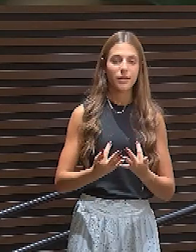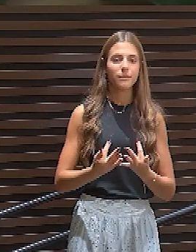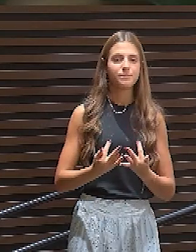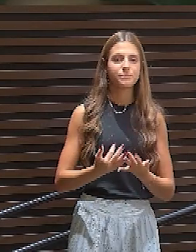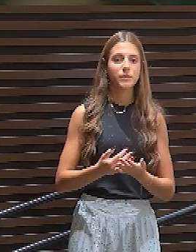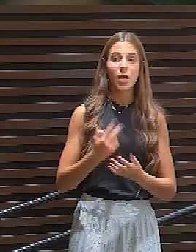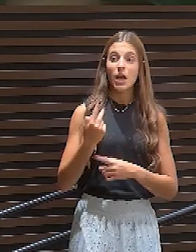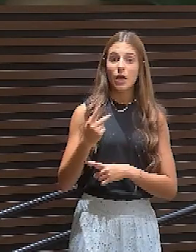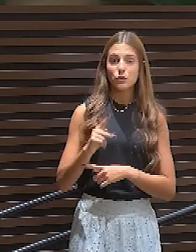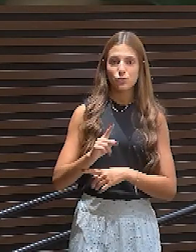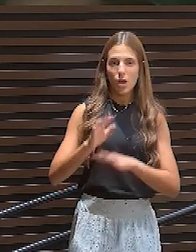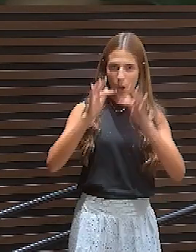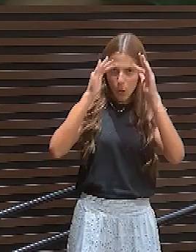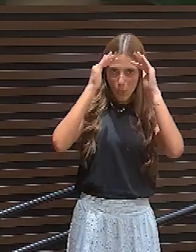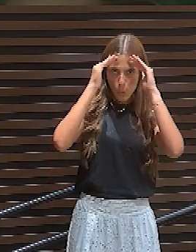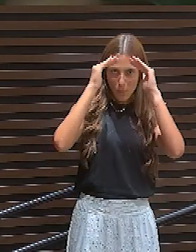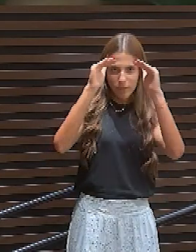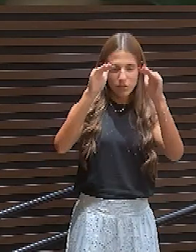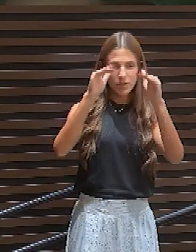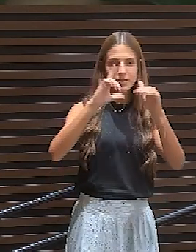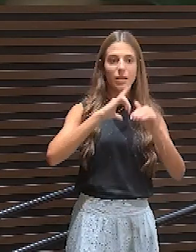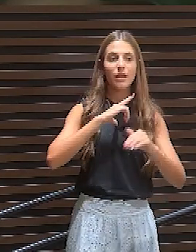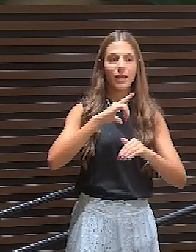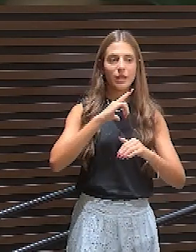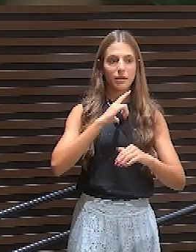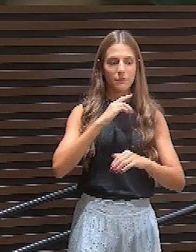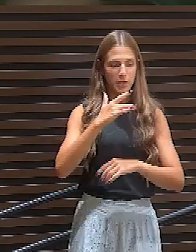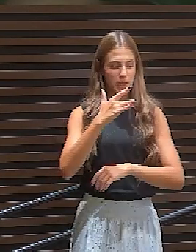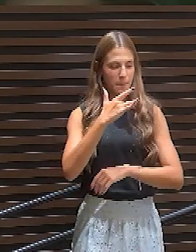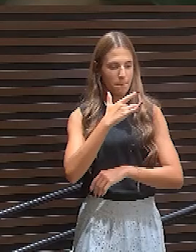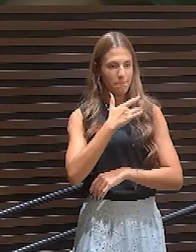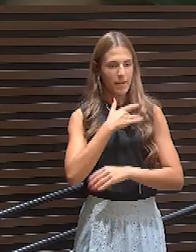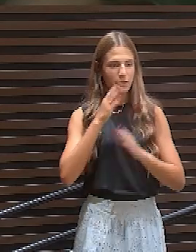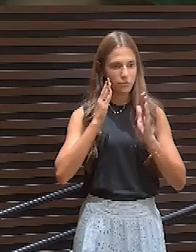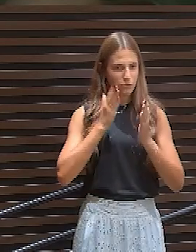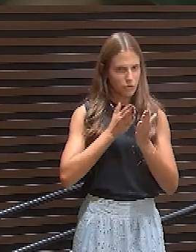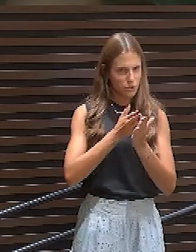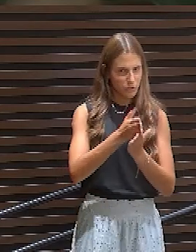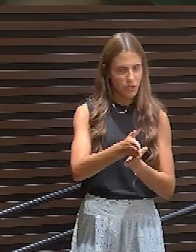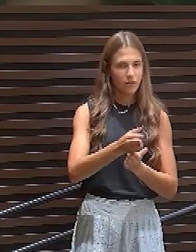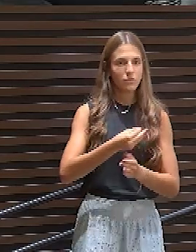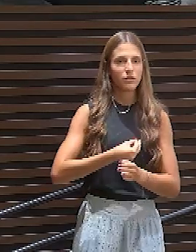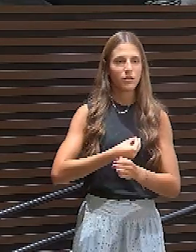teve impacto direto na vida daqueles que estavam sob sua liderança.